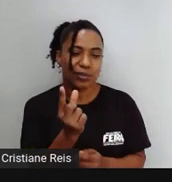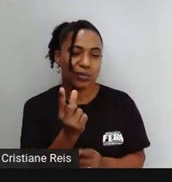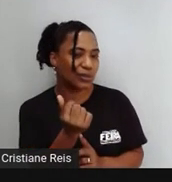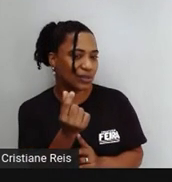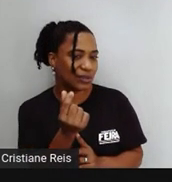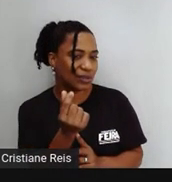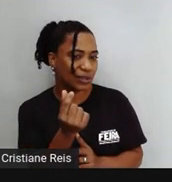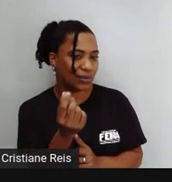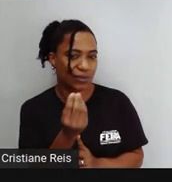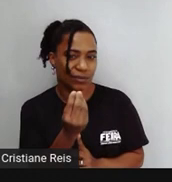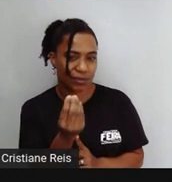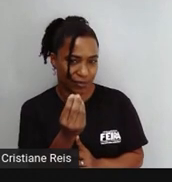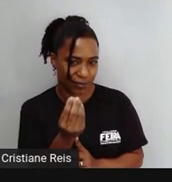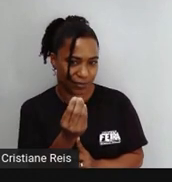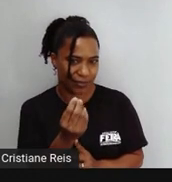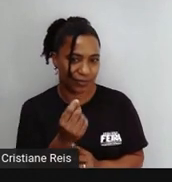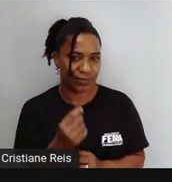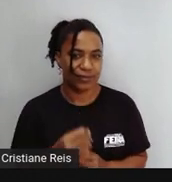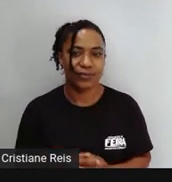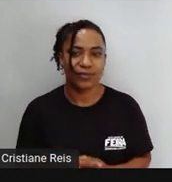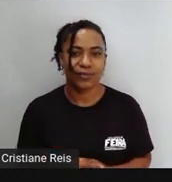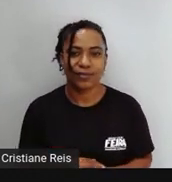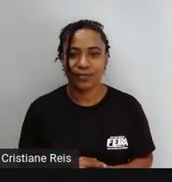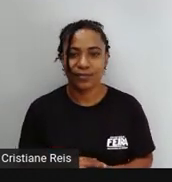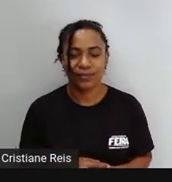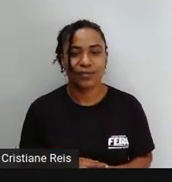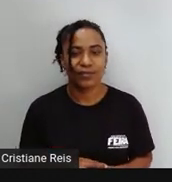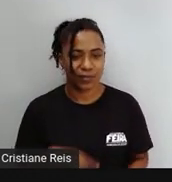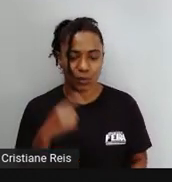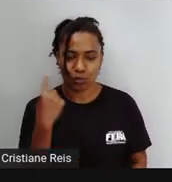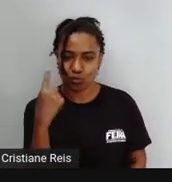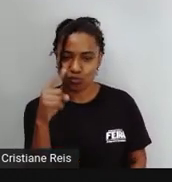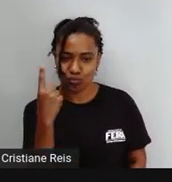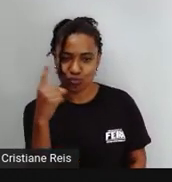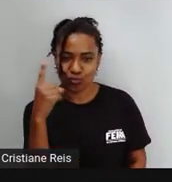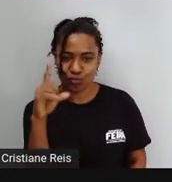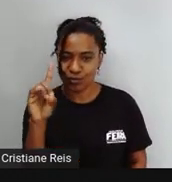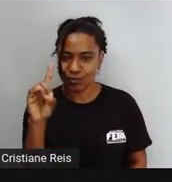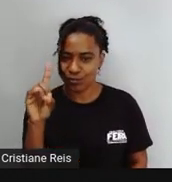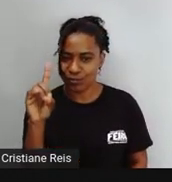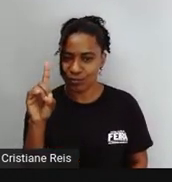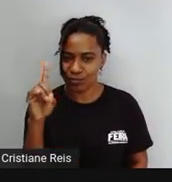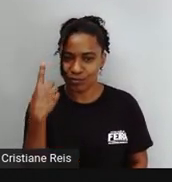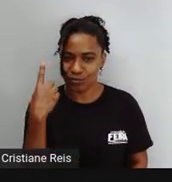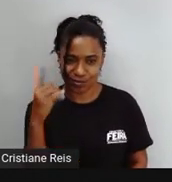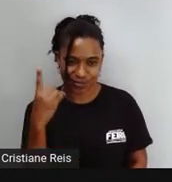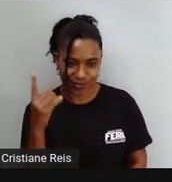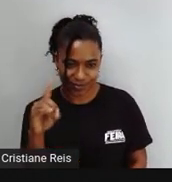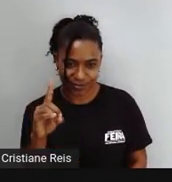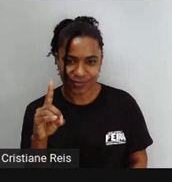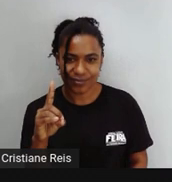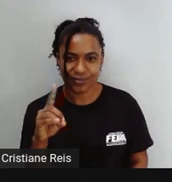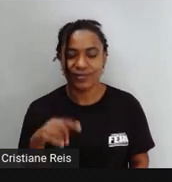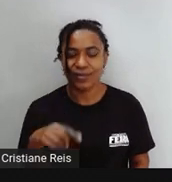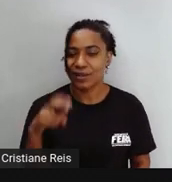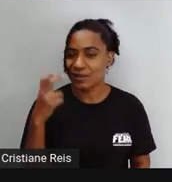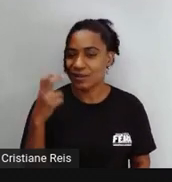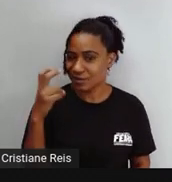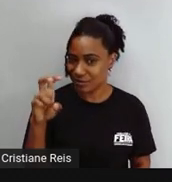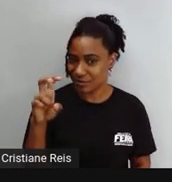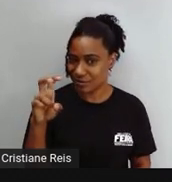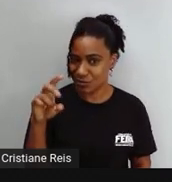dólares, a dollar or $1, $5,